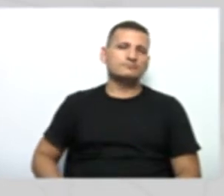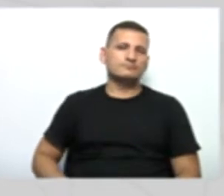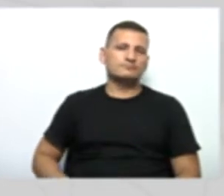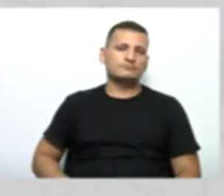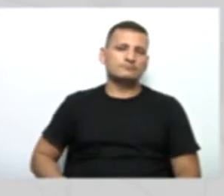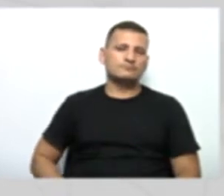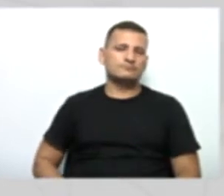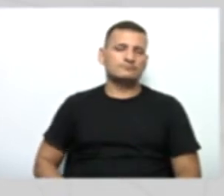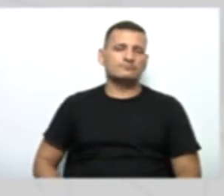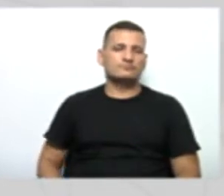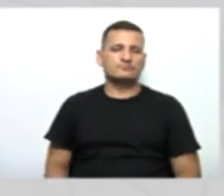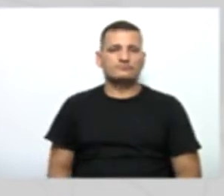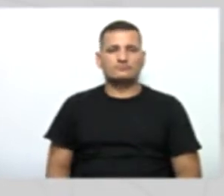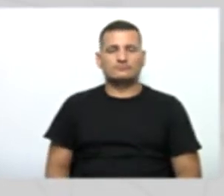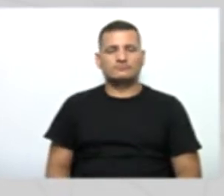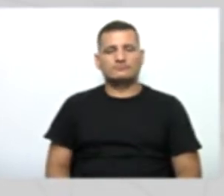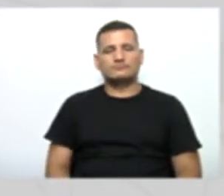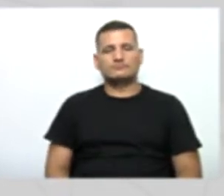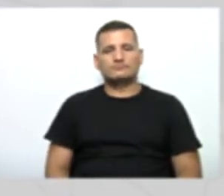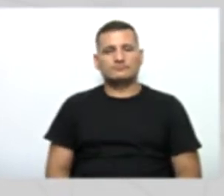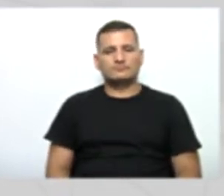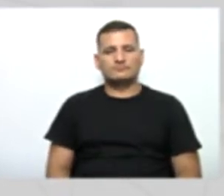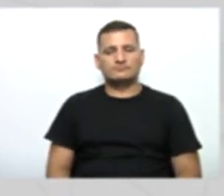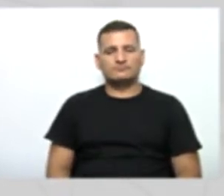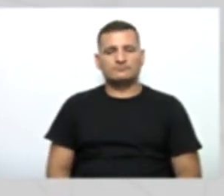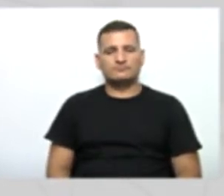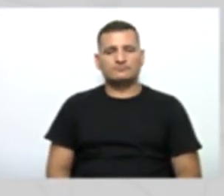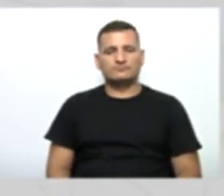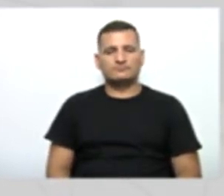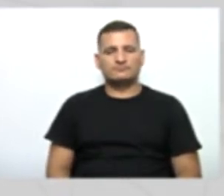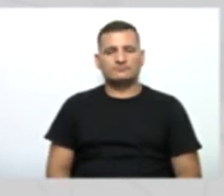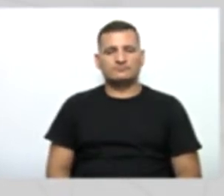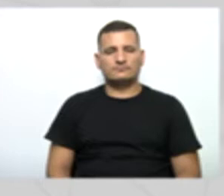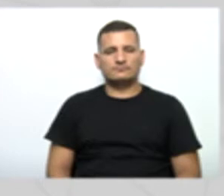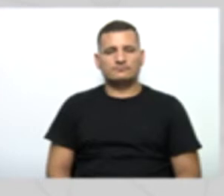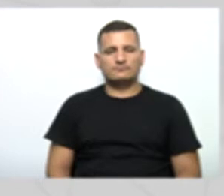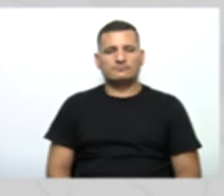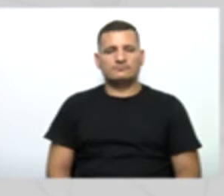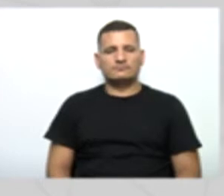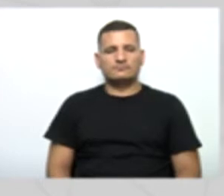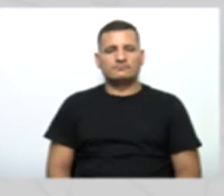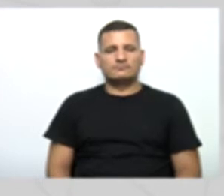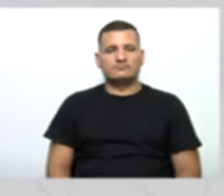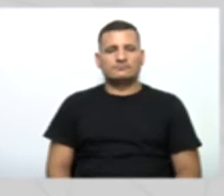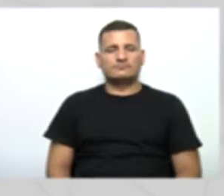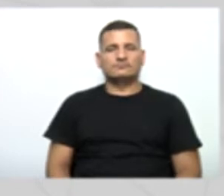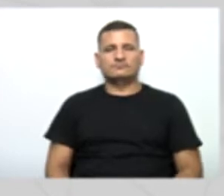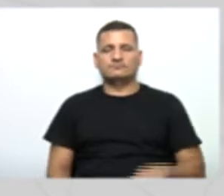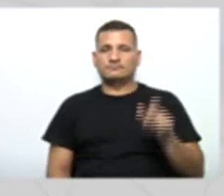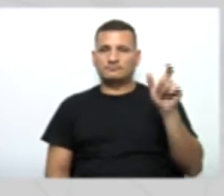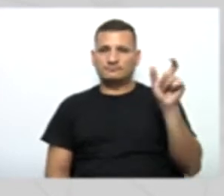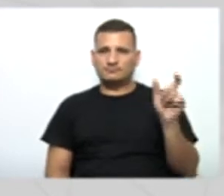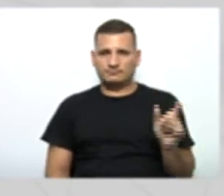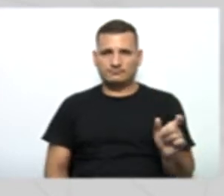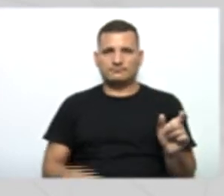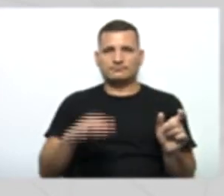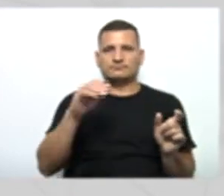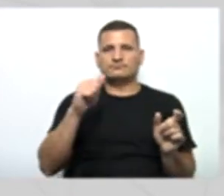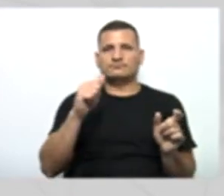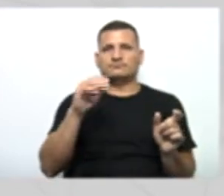Generalização, certo? Vejam bem aqui, ó. Eu tenho um ator,